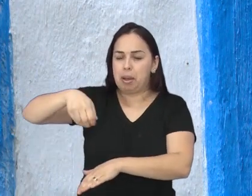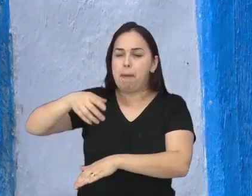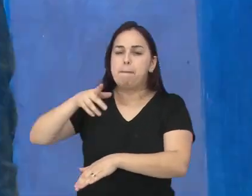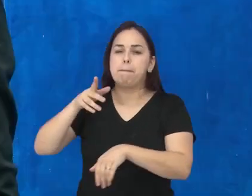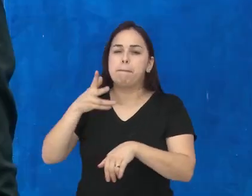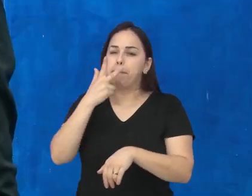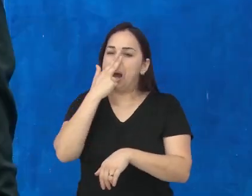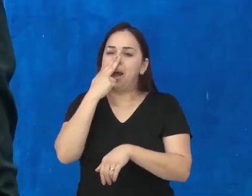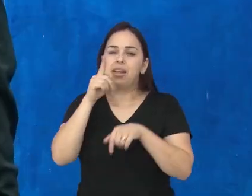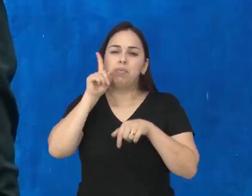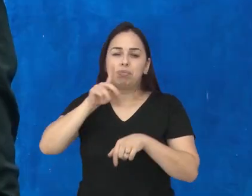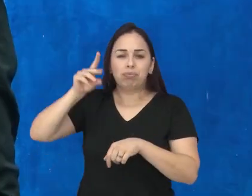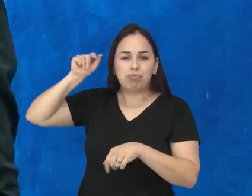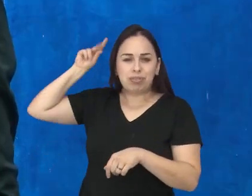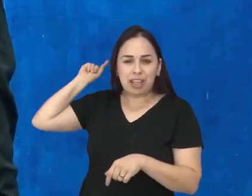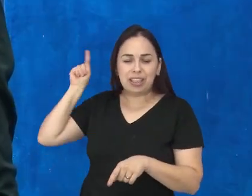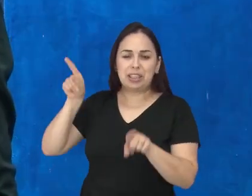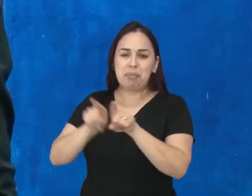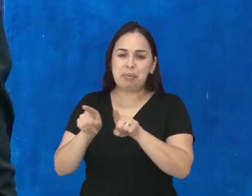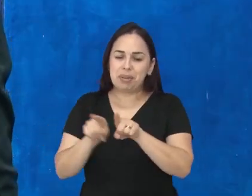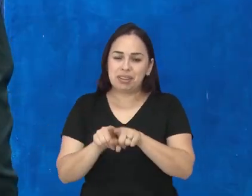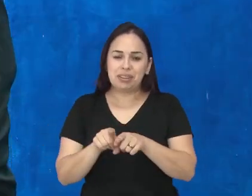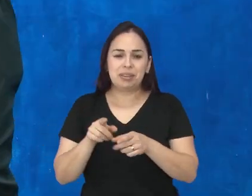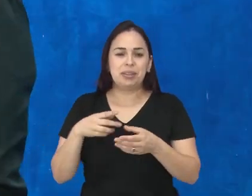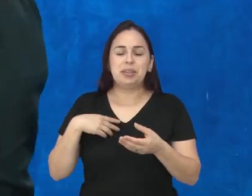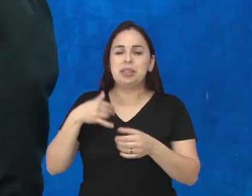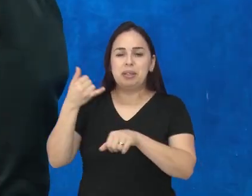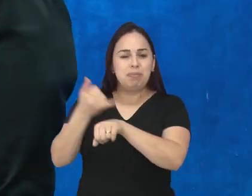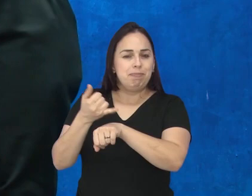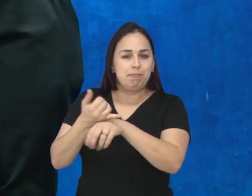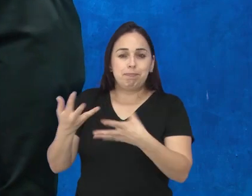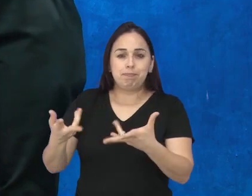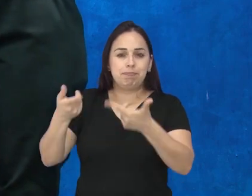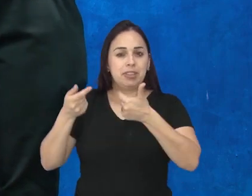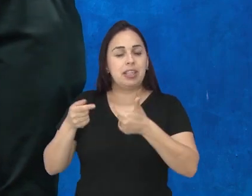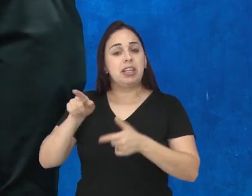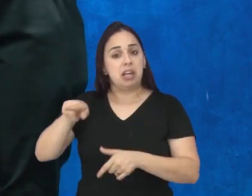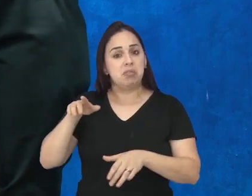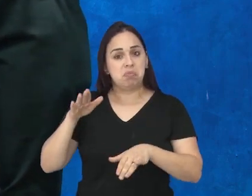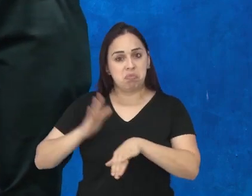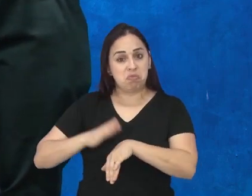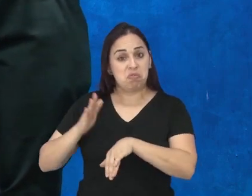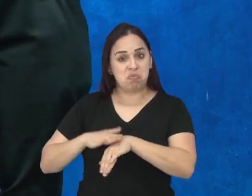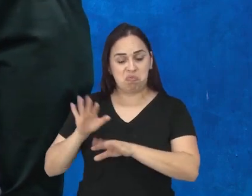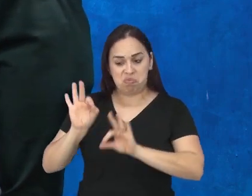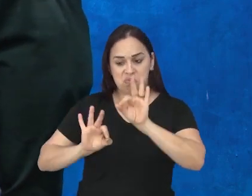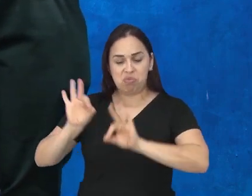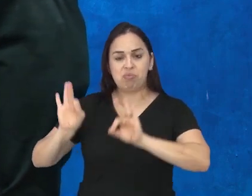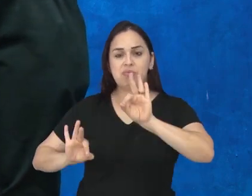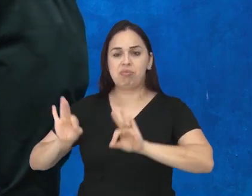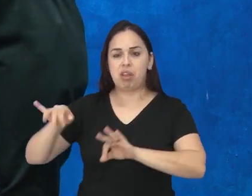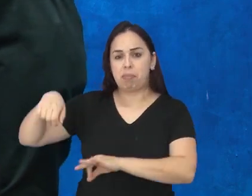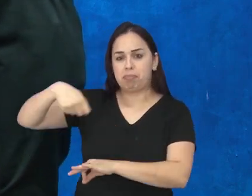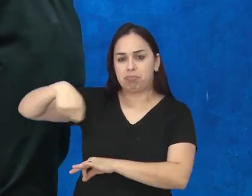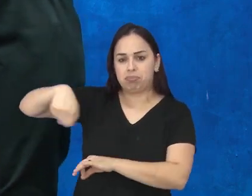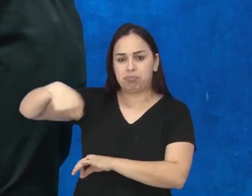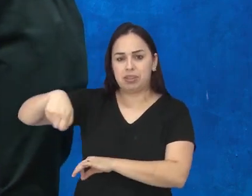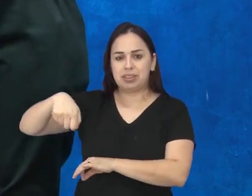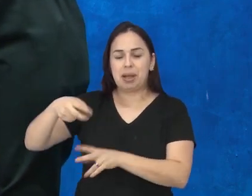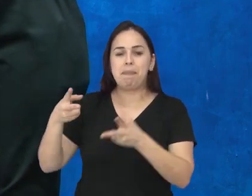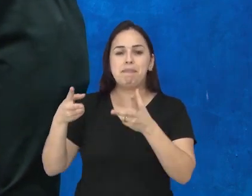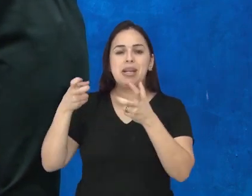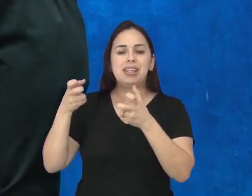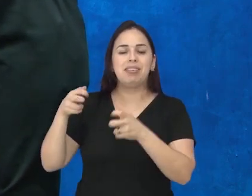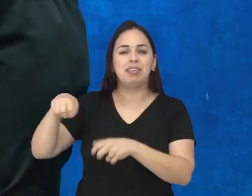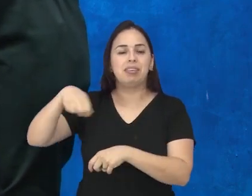antiga, com fornos fumegantes, etc. Muito lindo. E eles fizeram especialmente pra gente esse sininho aí, que deu pra perceber, o som